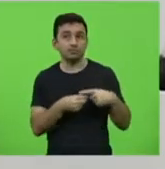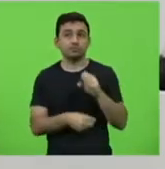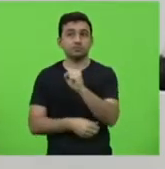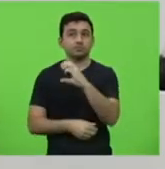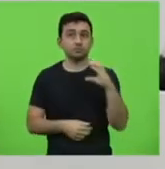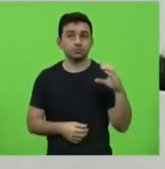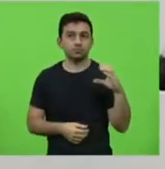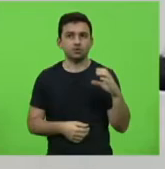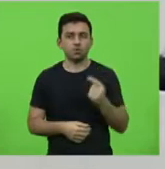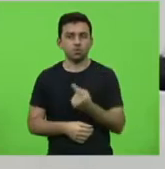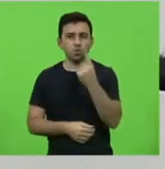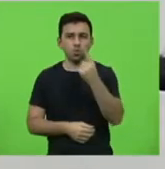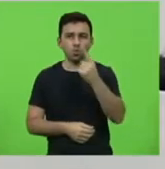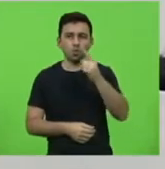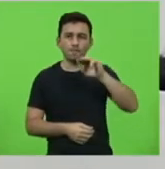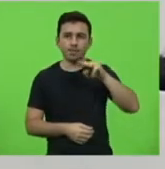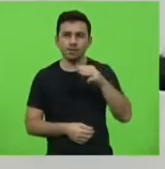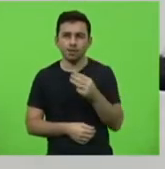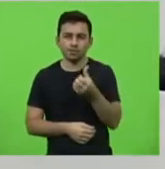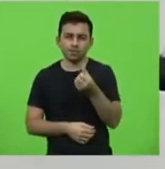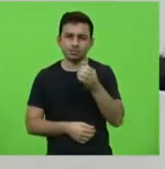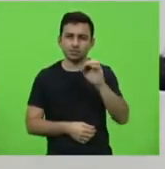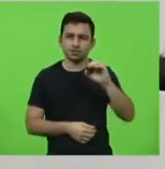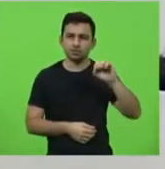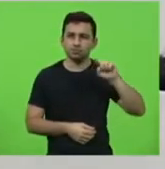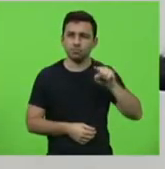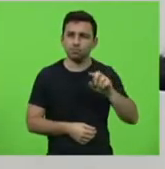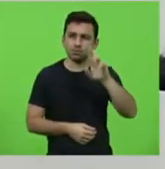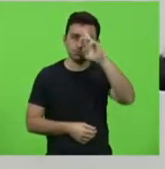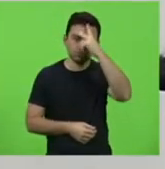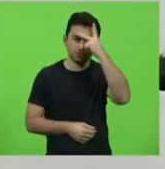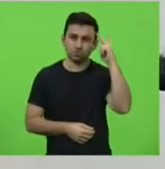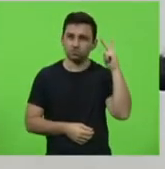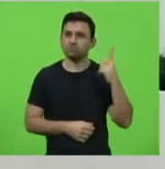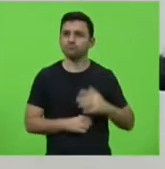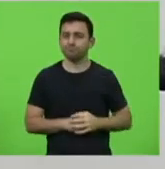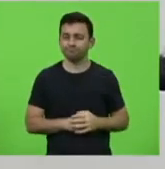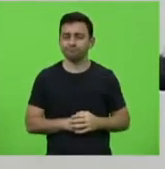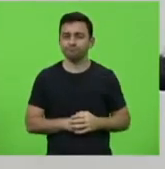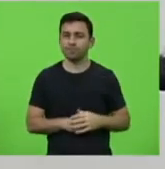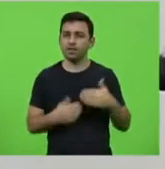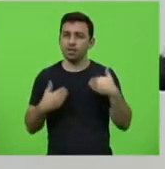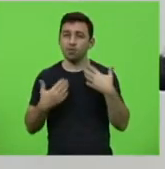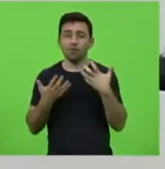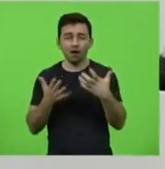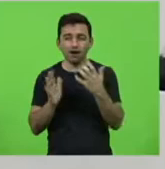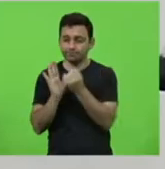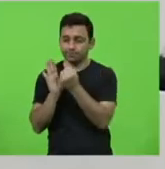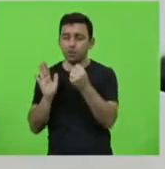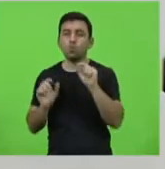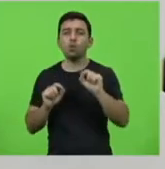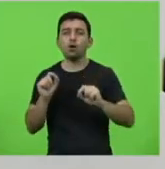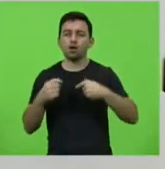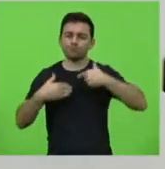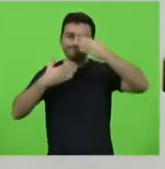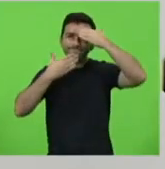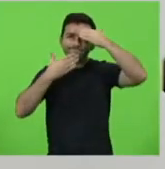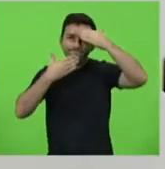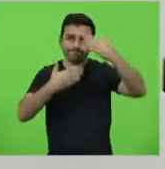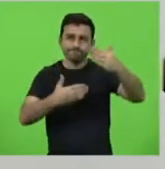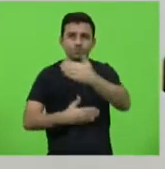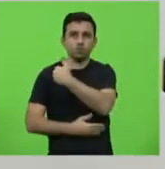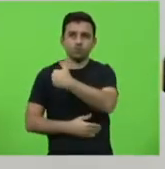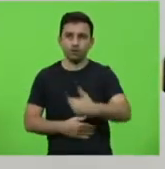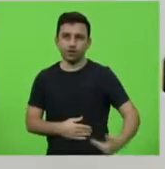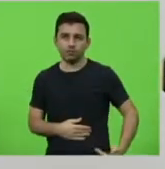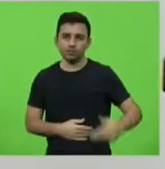atende 1 milhão e 600 mil pessoas. Eu quero registrar aqui o meu agradecimento para o governador Moisés